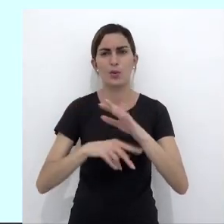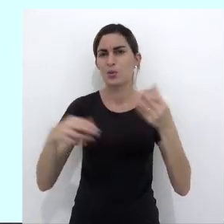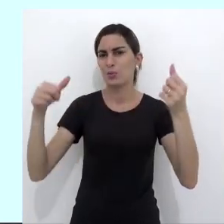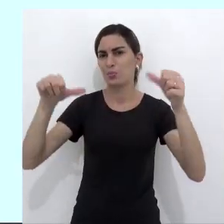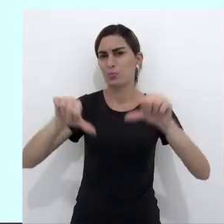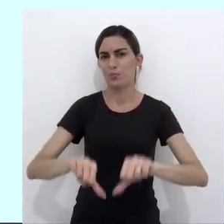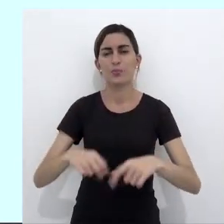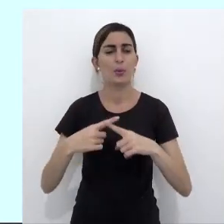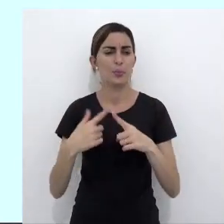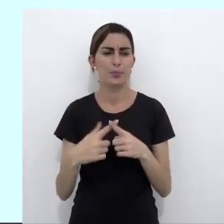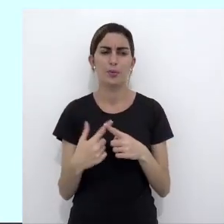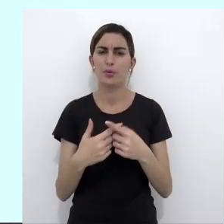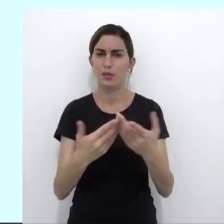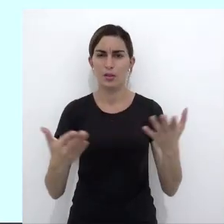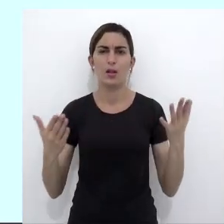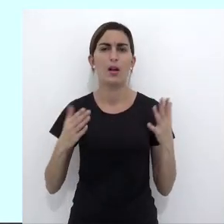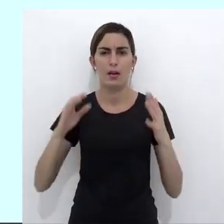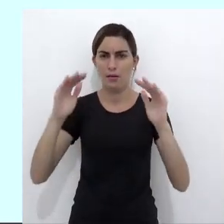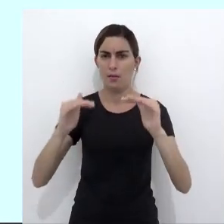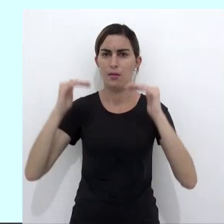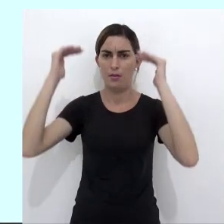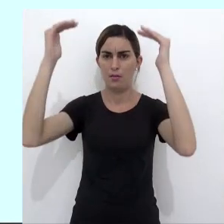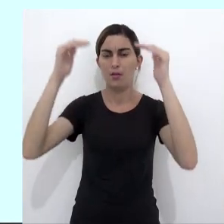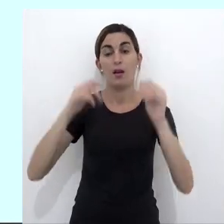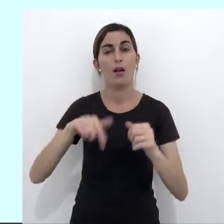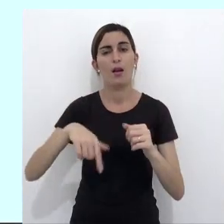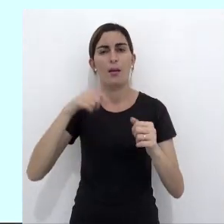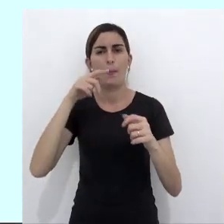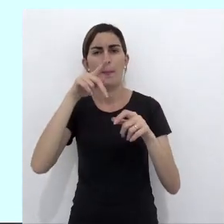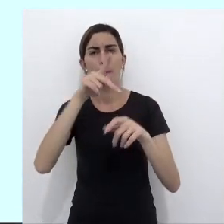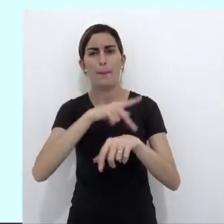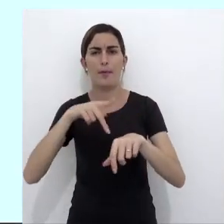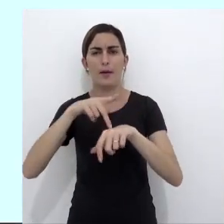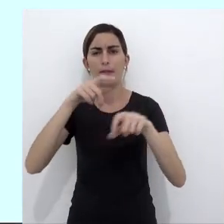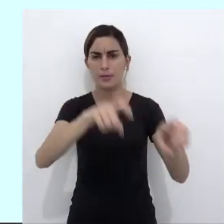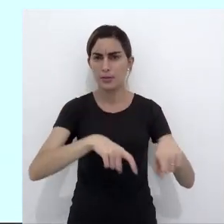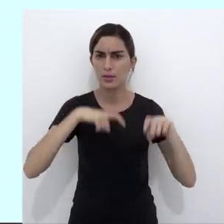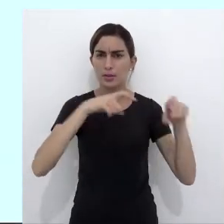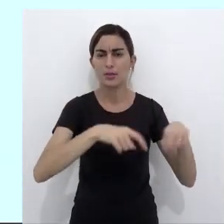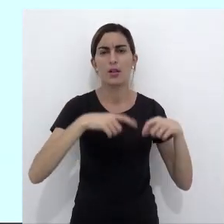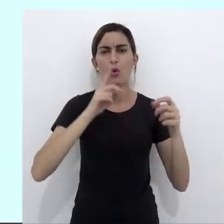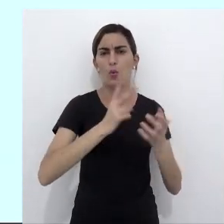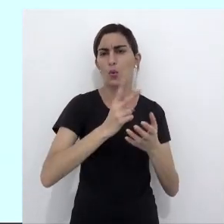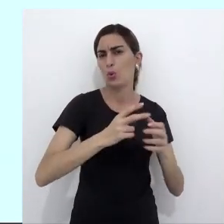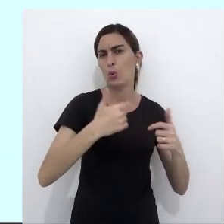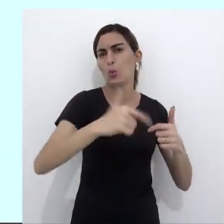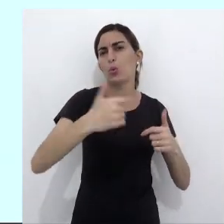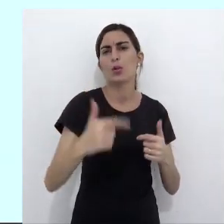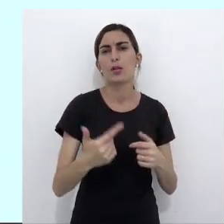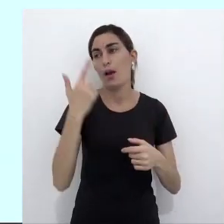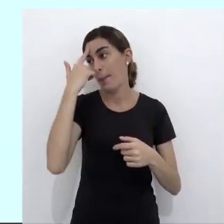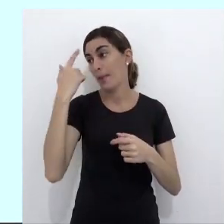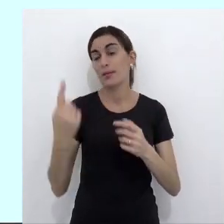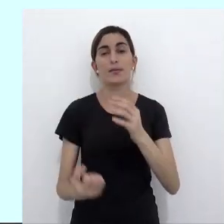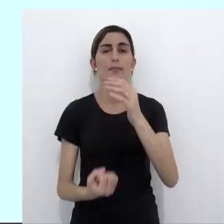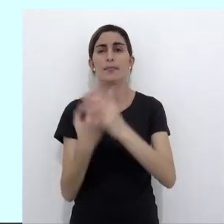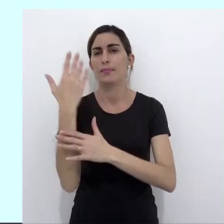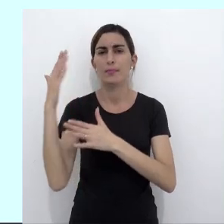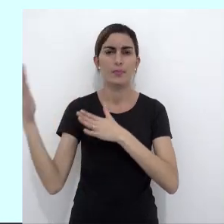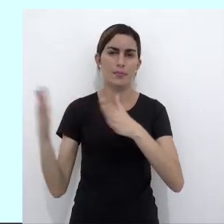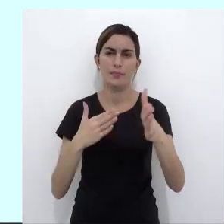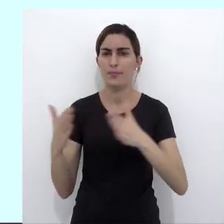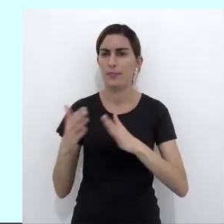a mentalidade da nossa elite era transformar o Brasil em um país agrário. Ou seja, não tinha espaço ainda nesse período